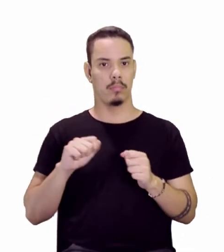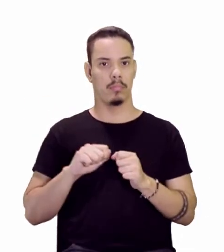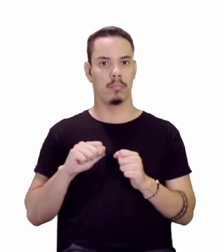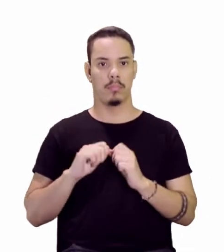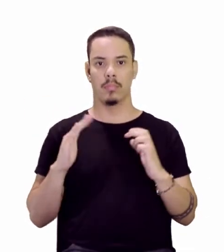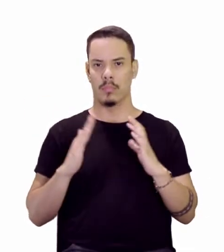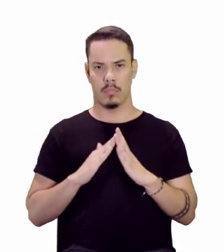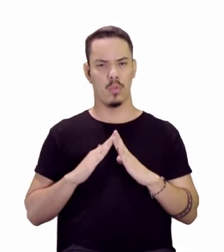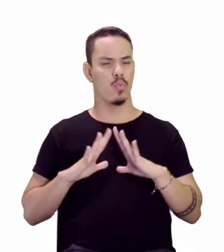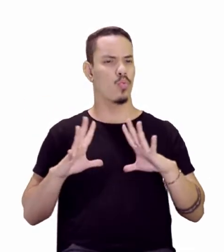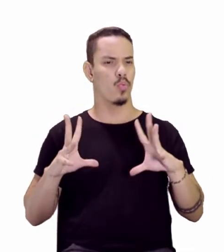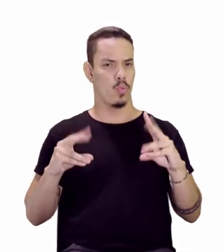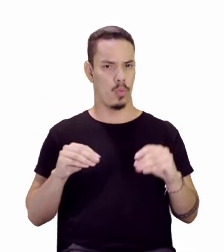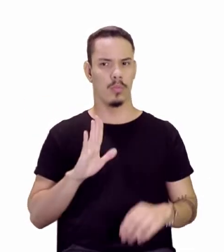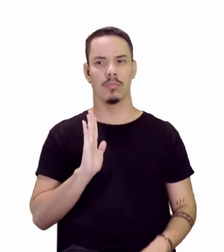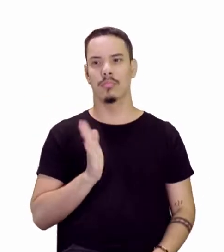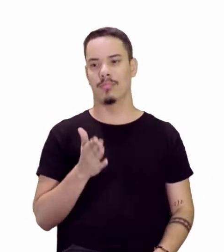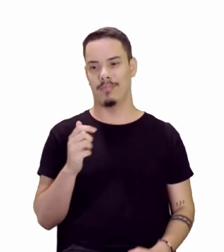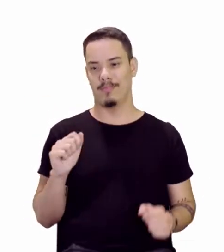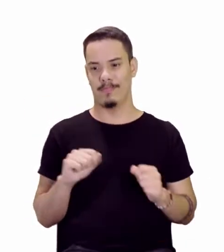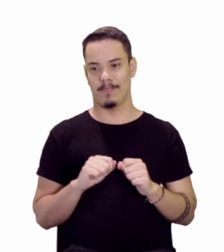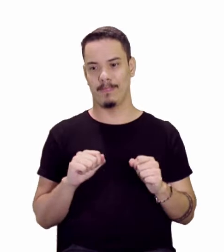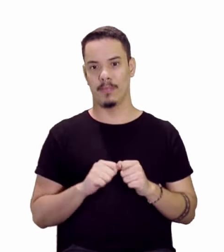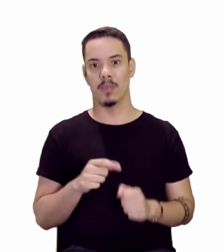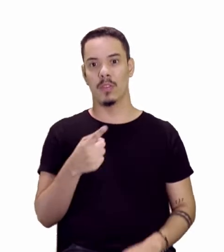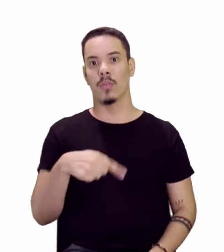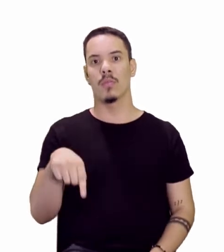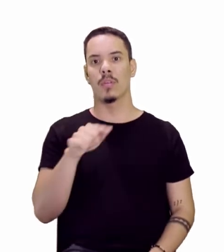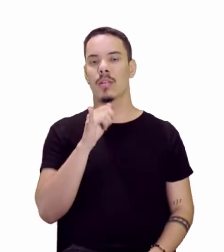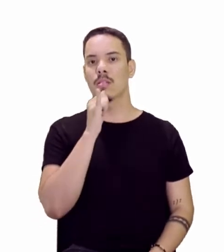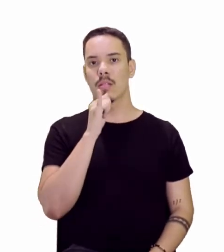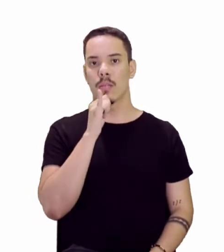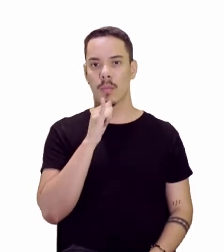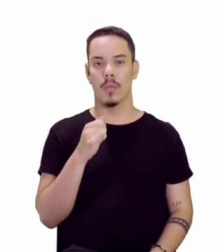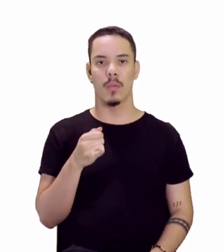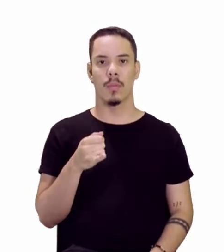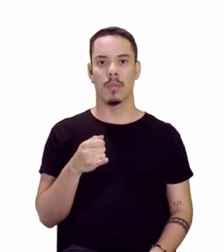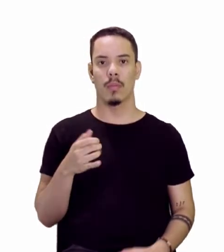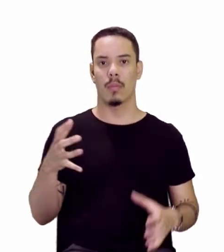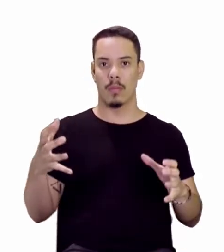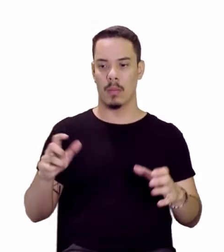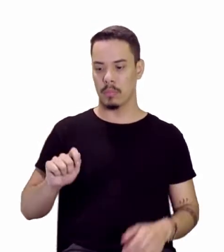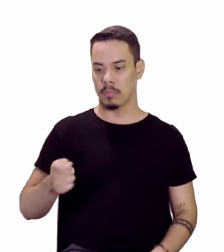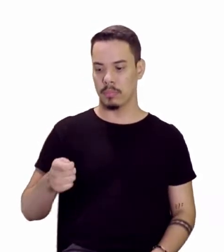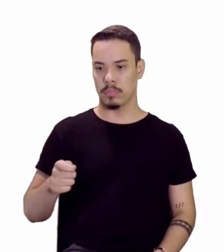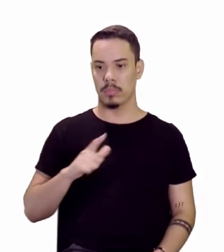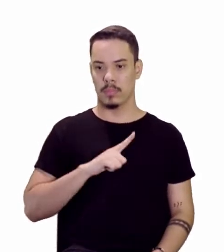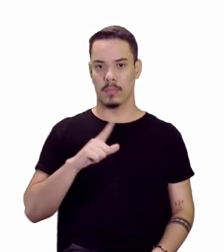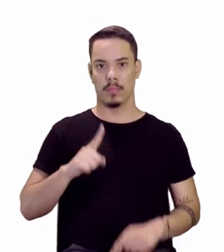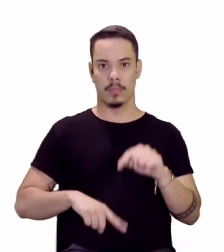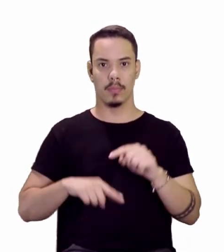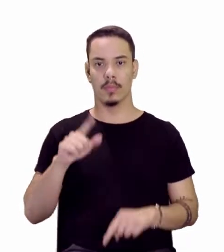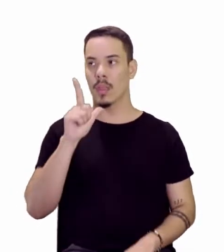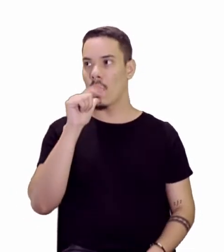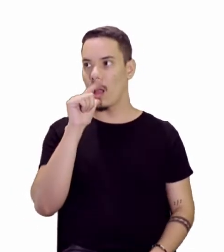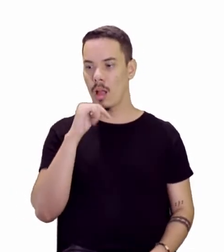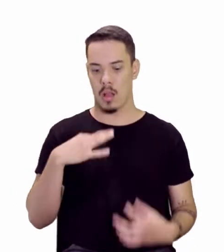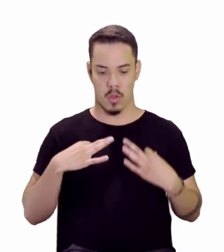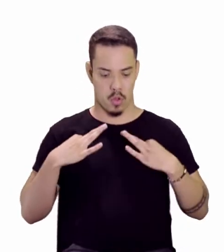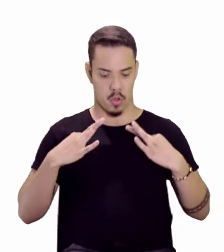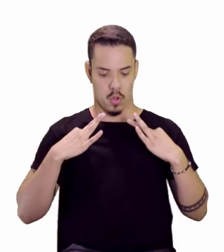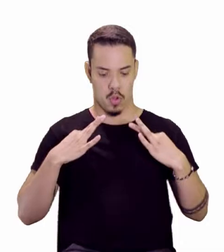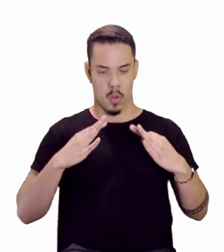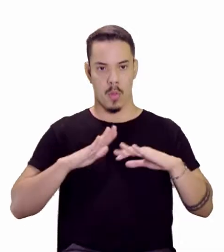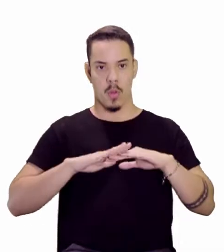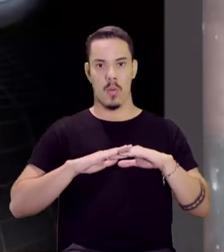todo mundo já fez, por exemplo, você está ali na pia. Aí você mergulha ali uma certa quantidade de roupas, por exemplo, com a sua mão